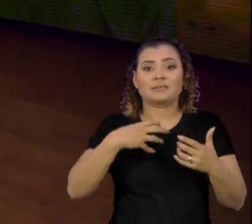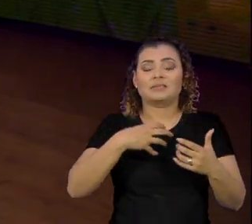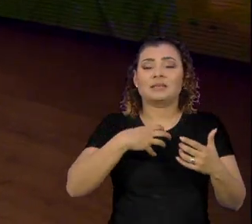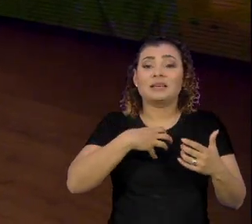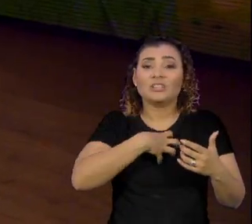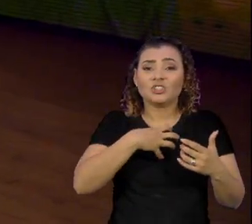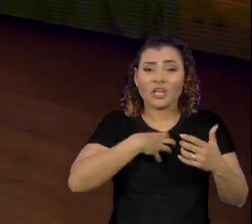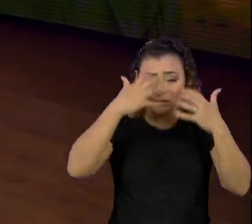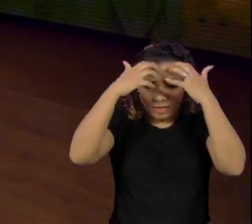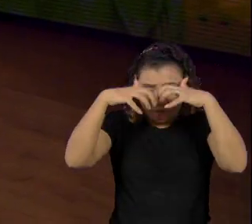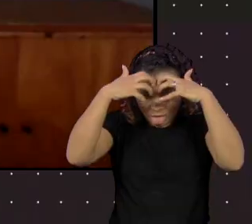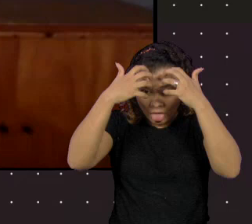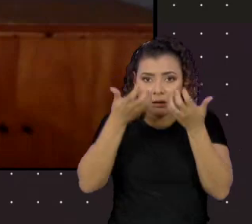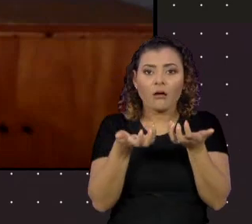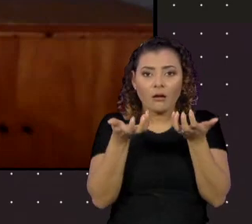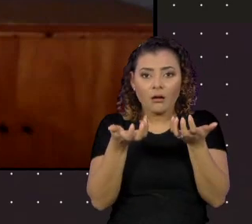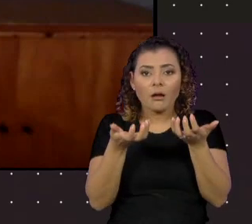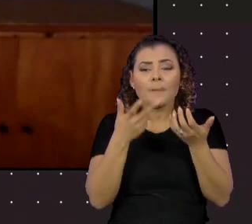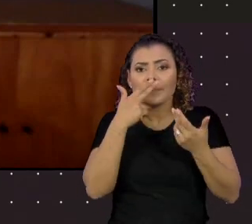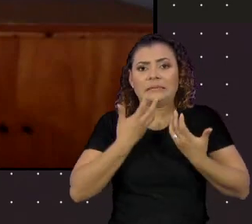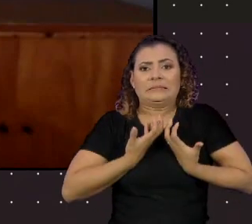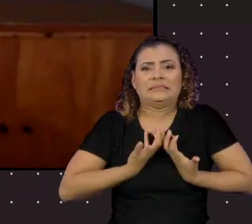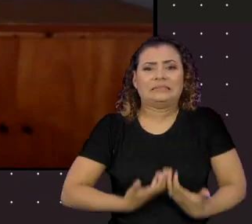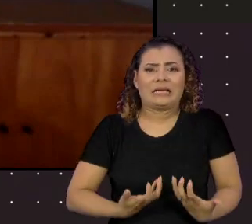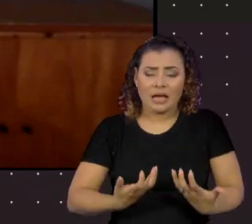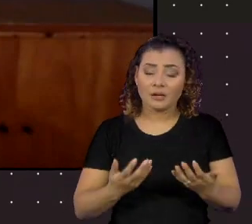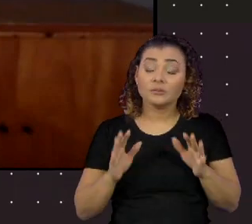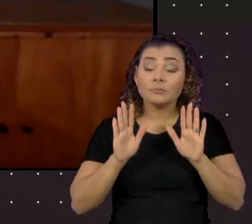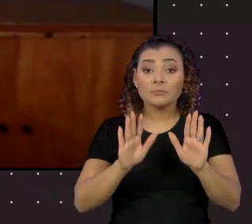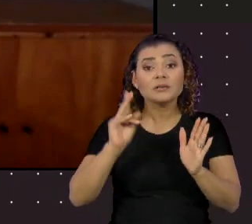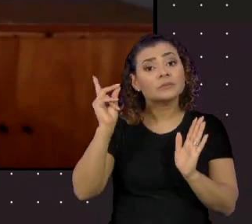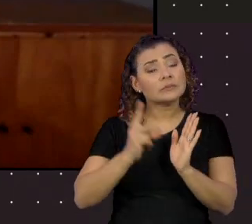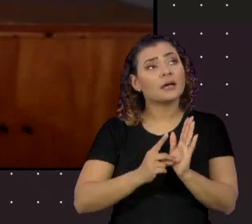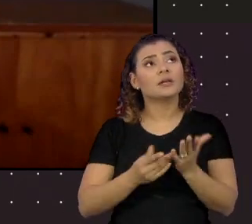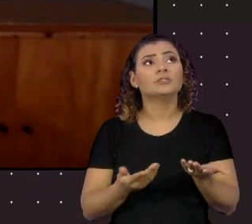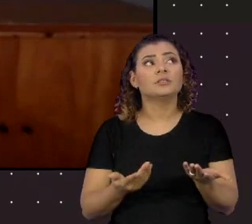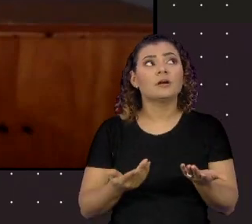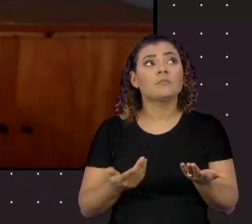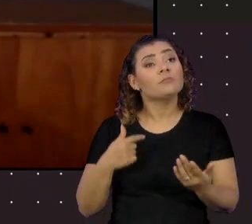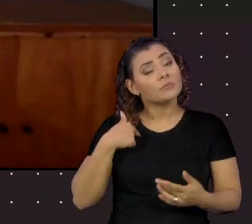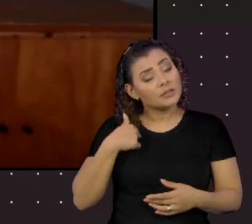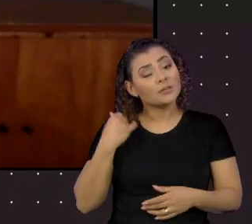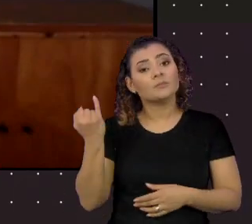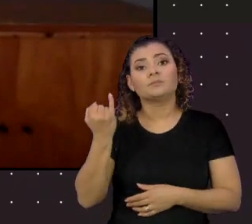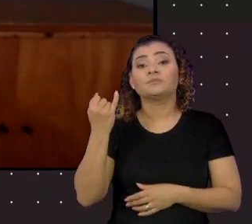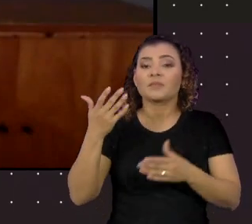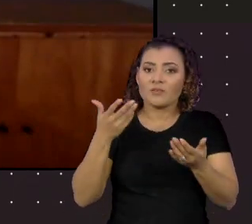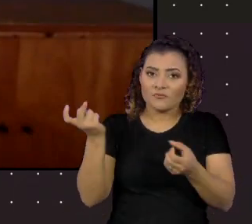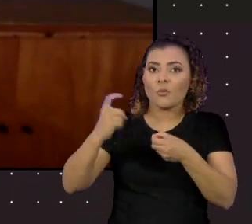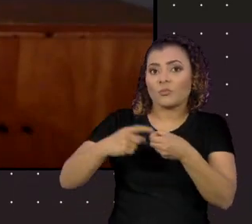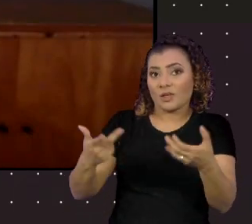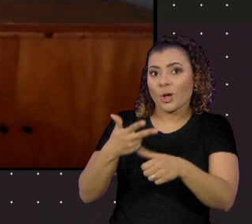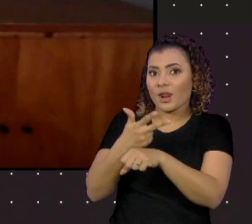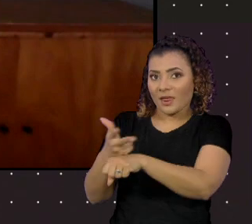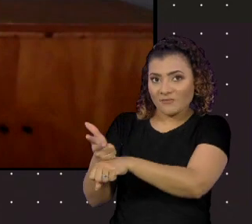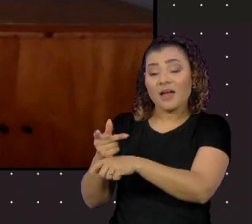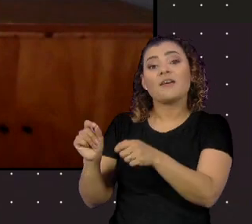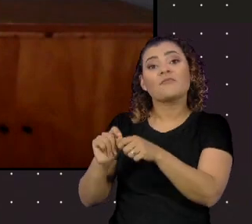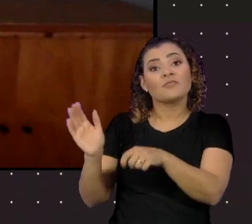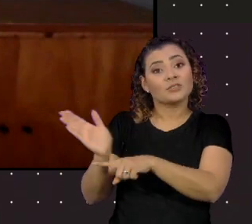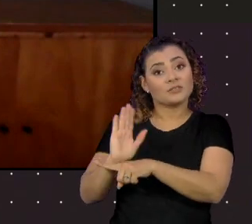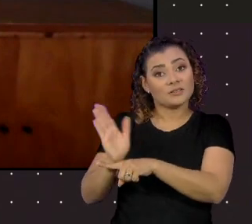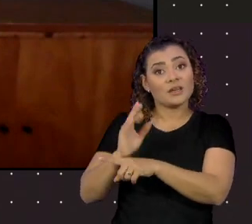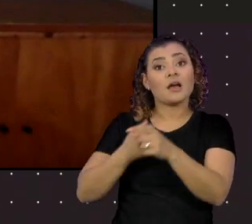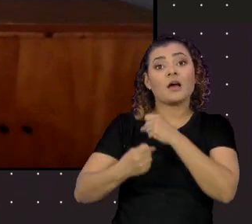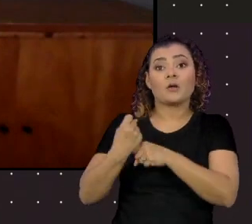mesmo tempo prazer. Então, eu acho que eu tenho dado muito valor. Assim, eu voltei a gravar, eu fiz um filme no final